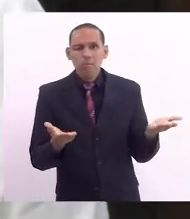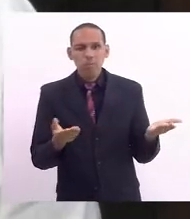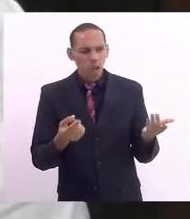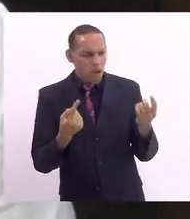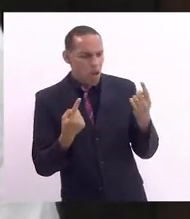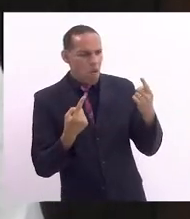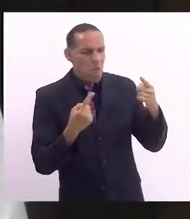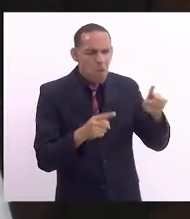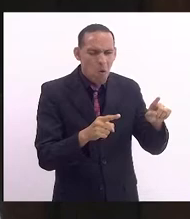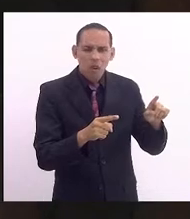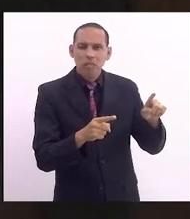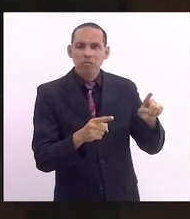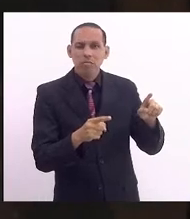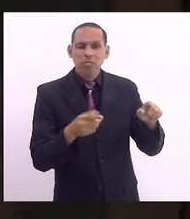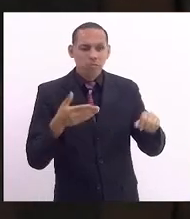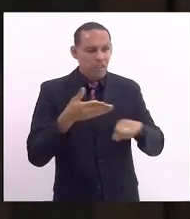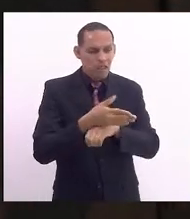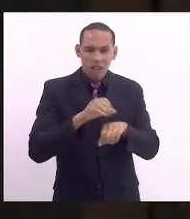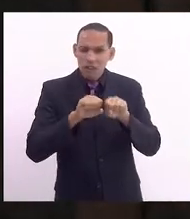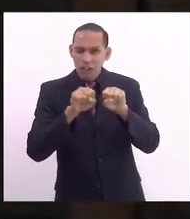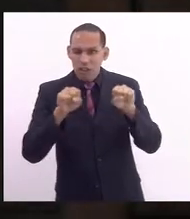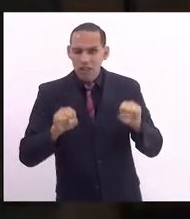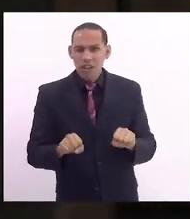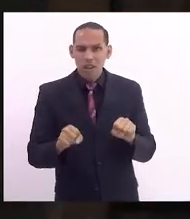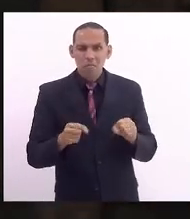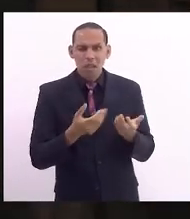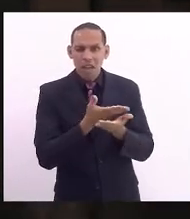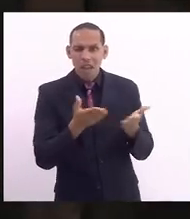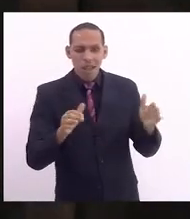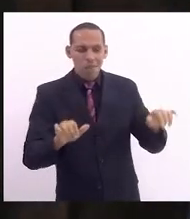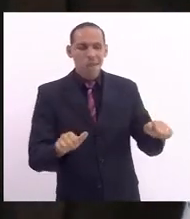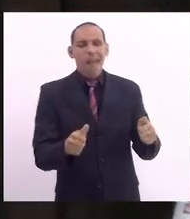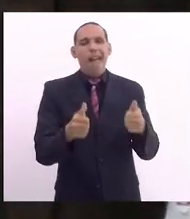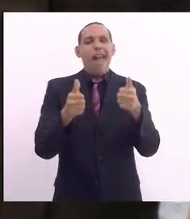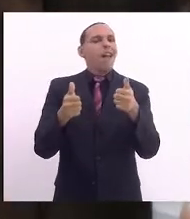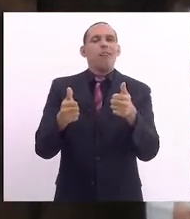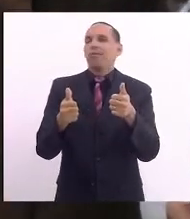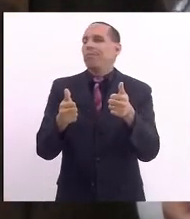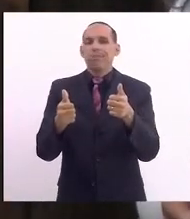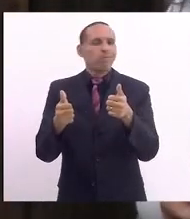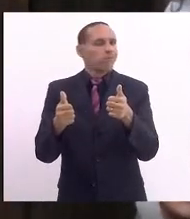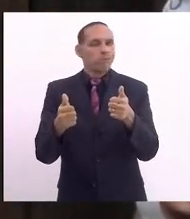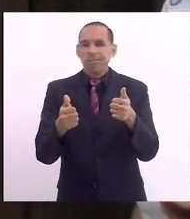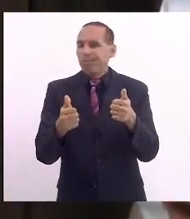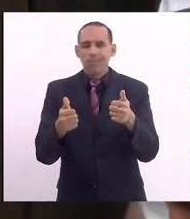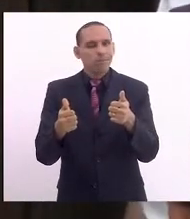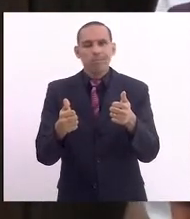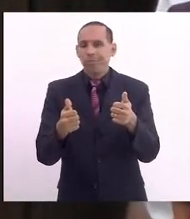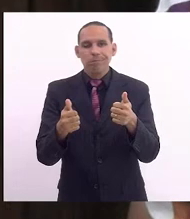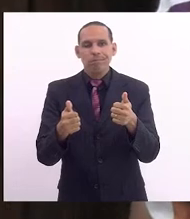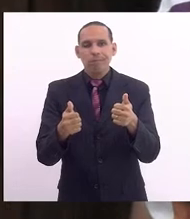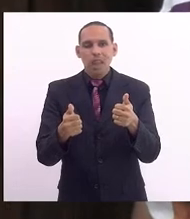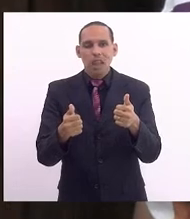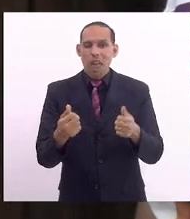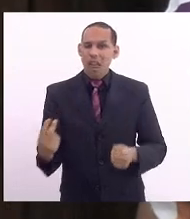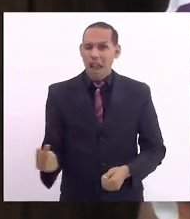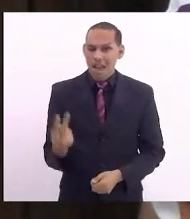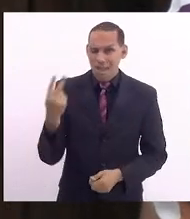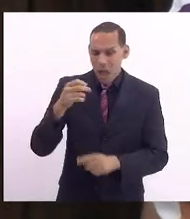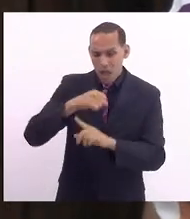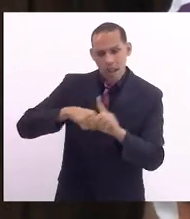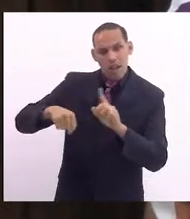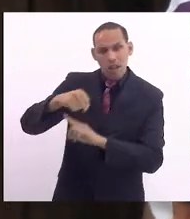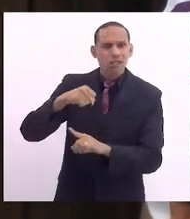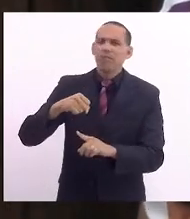e passaram pelo sistema, a tendência não é que eles saiam melhores, não é que eles saiam valorizando mais a sociedade, mas